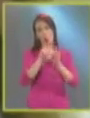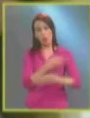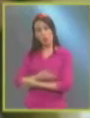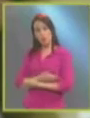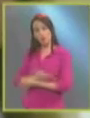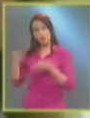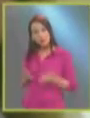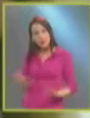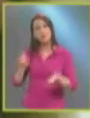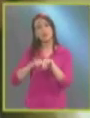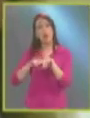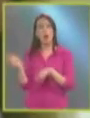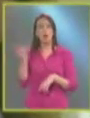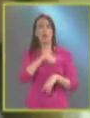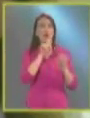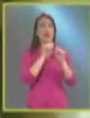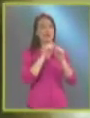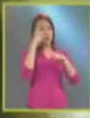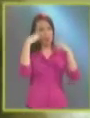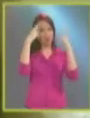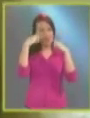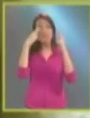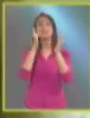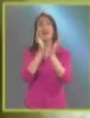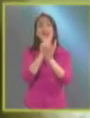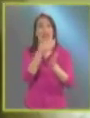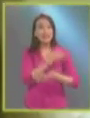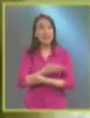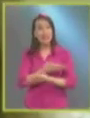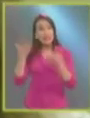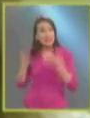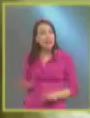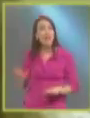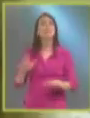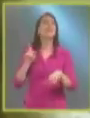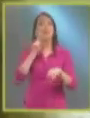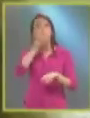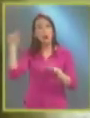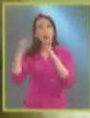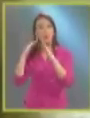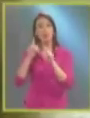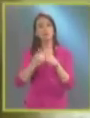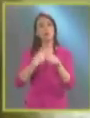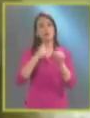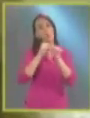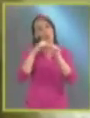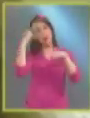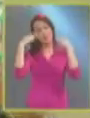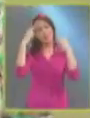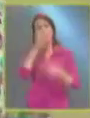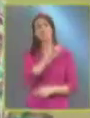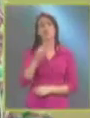o ideal é que toda criança já saia do hospital ou maternidade, o recém-nascido, tendo sido submetido a esse teste do olhinho.